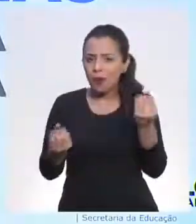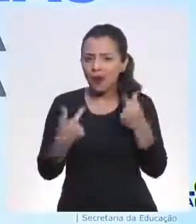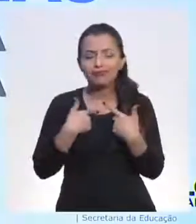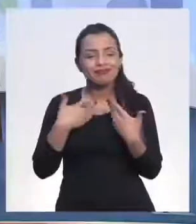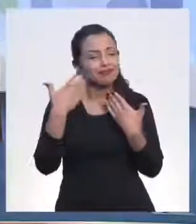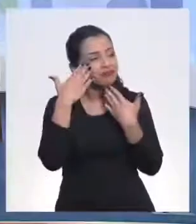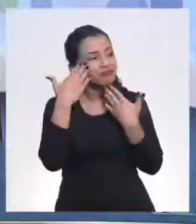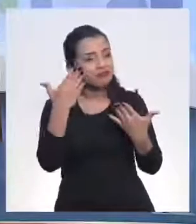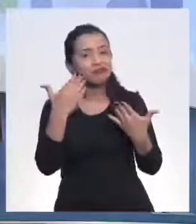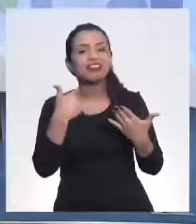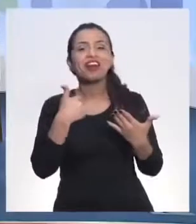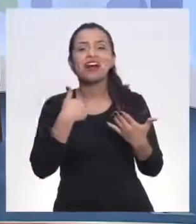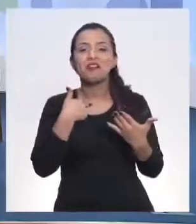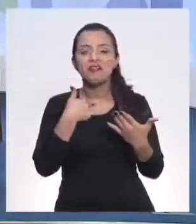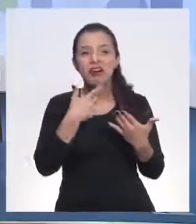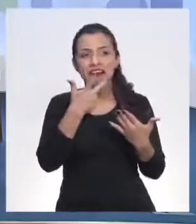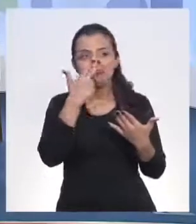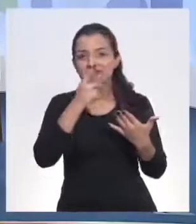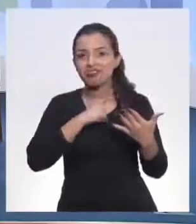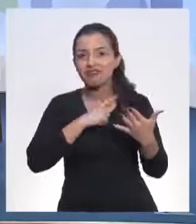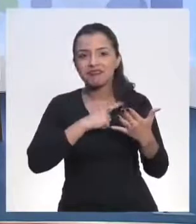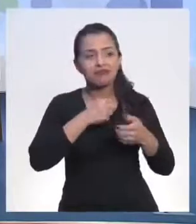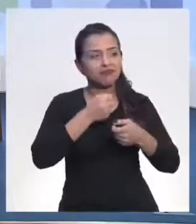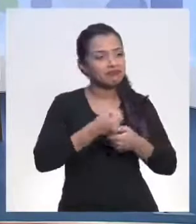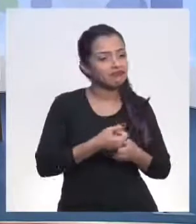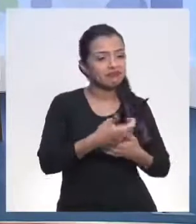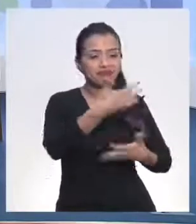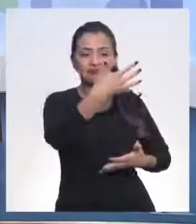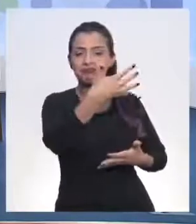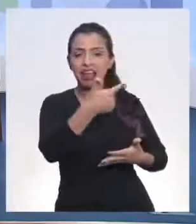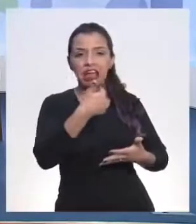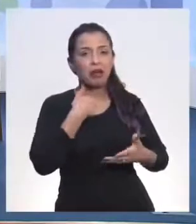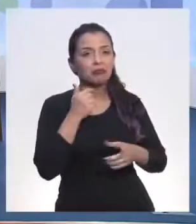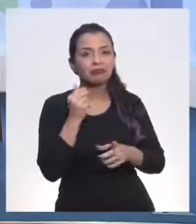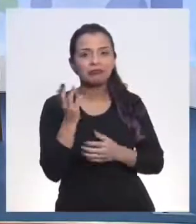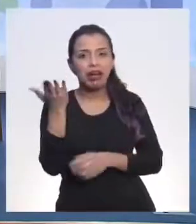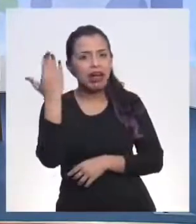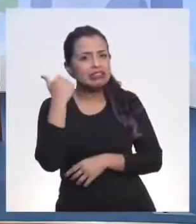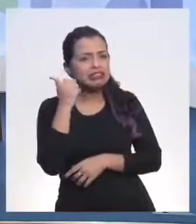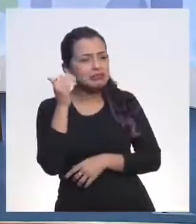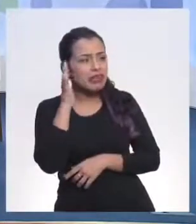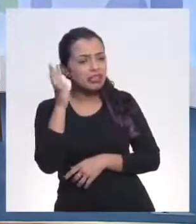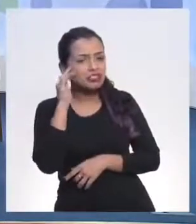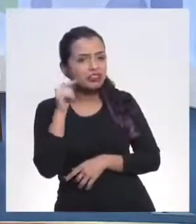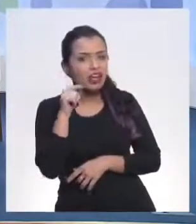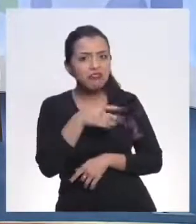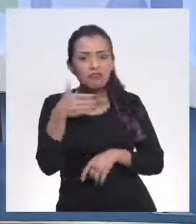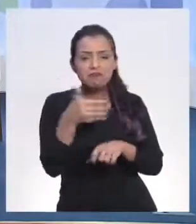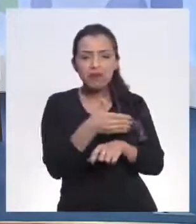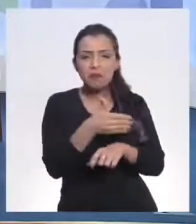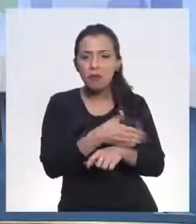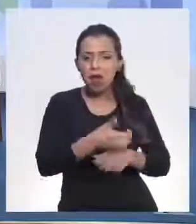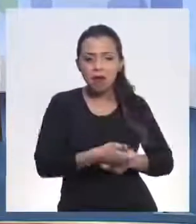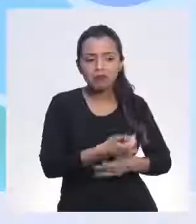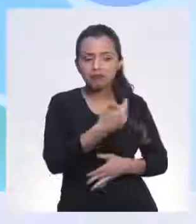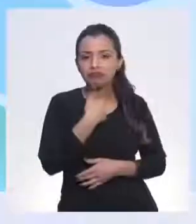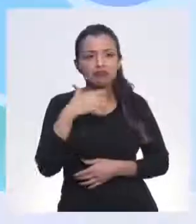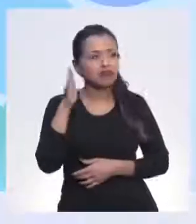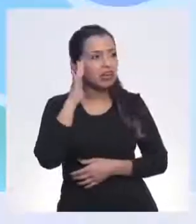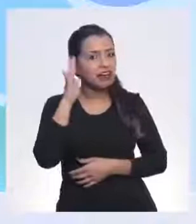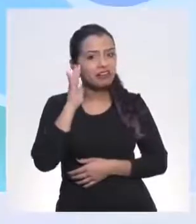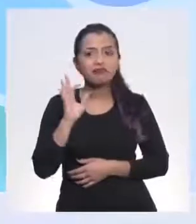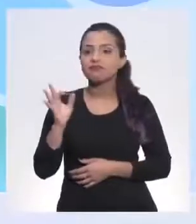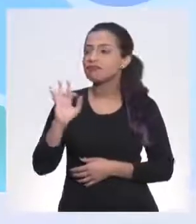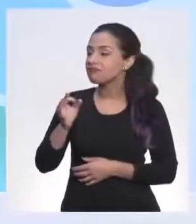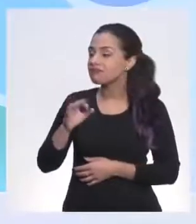de uma posição muito grande. Eu não esperava tantas pessoas participando. Realmente, a gente não